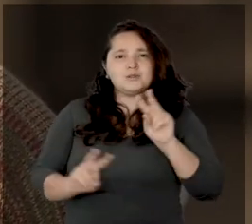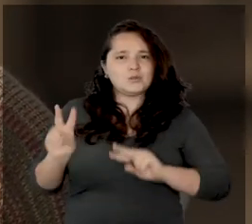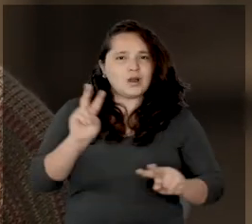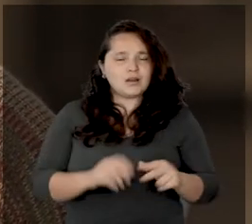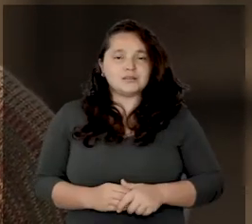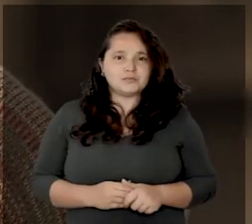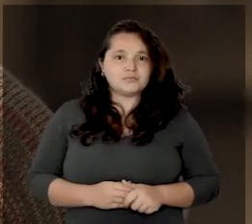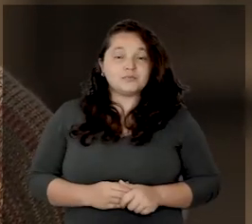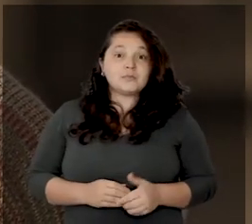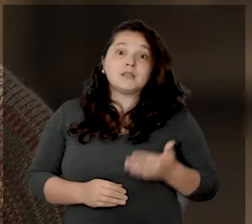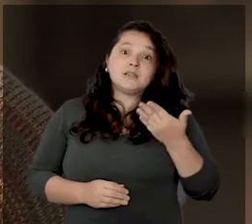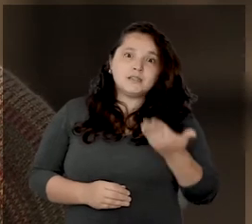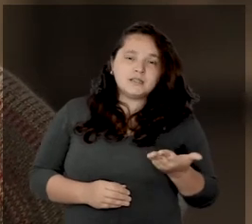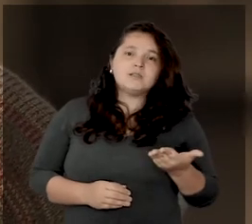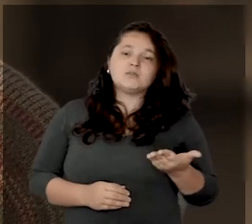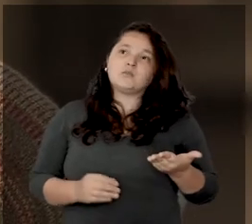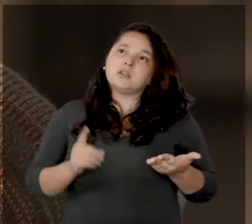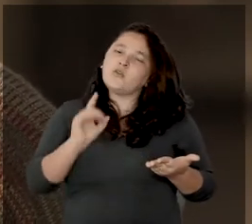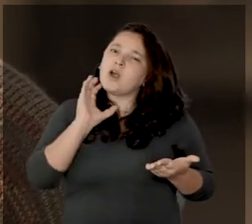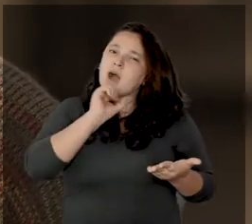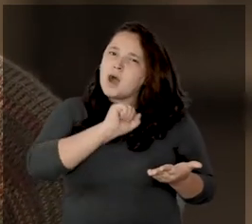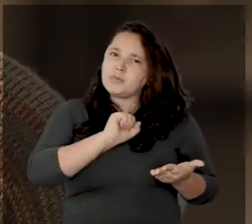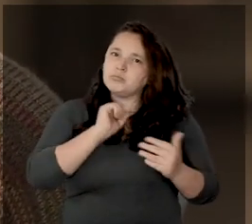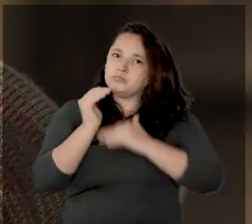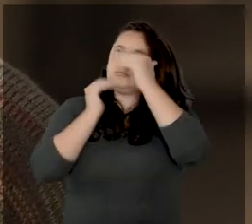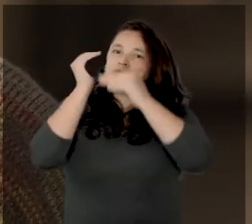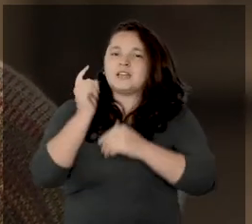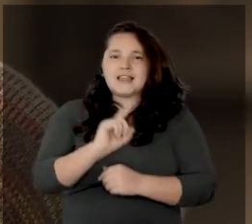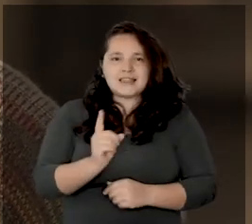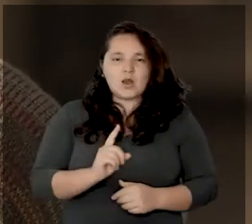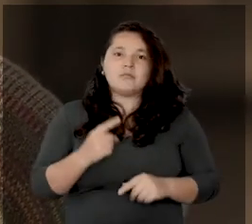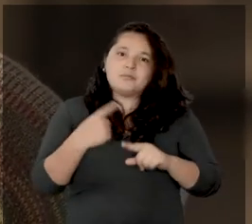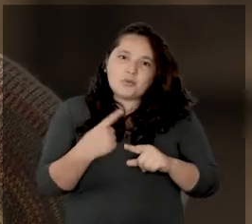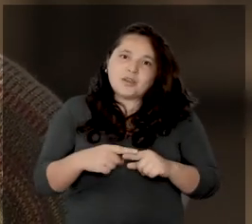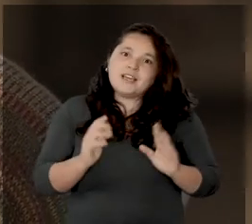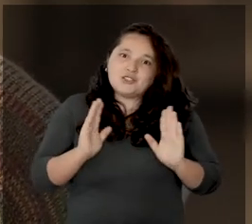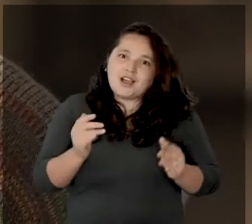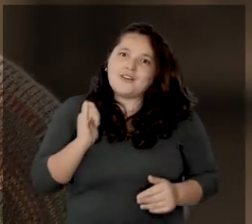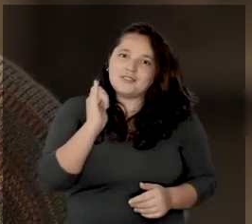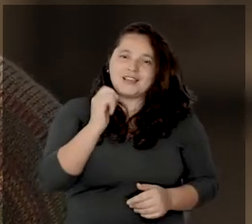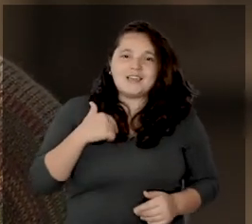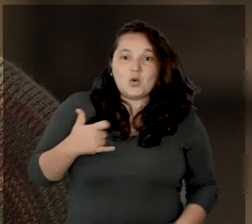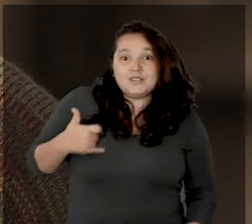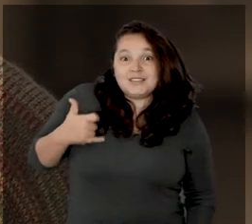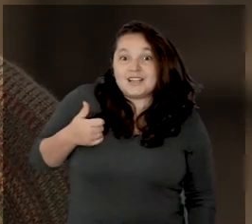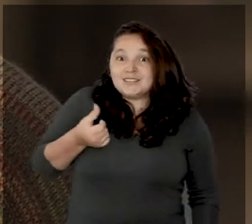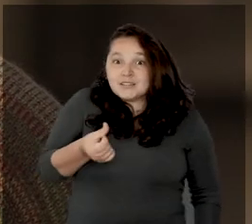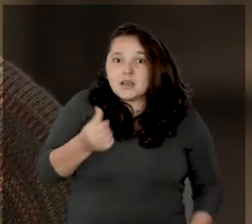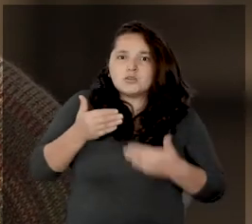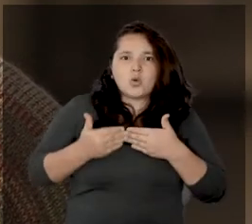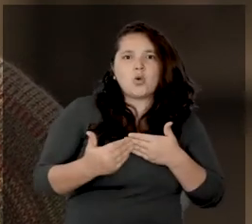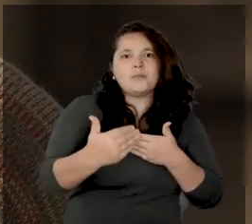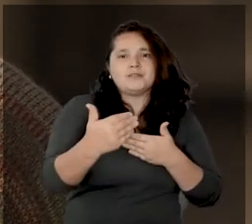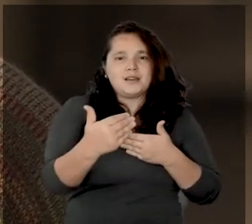diria que seja rápida, mas de uma forma, porque, como eu falei, desde 6 anos que eu venho construindo essa trajetória, e aí ela ganha essa dimensão quando eu